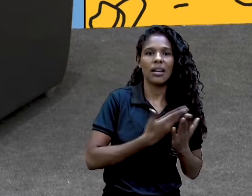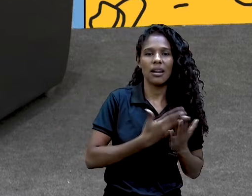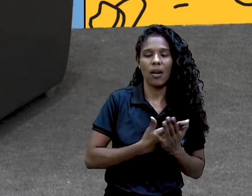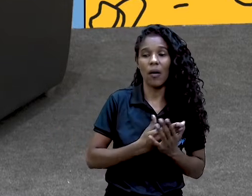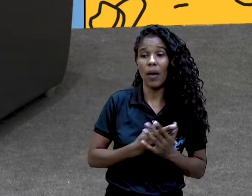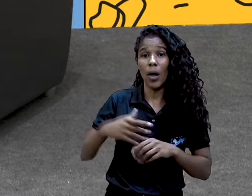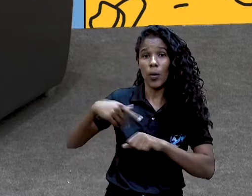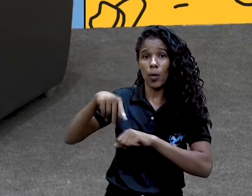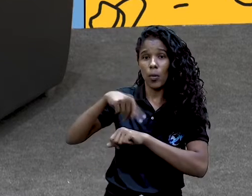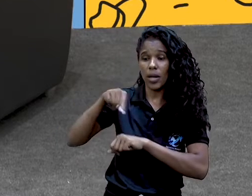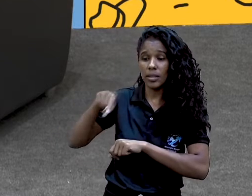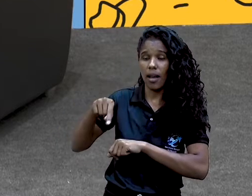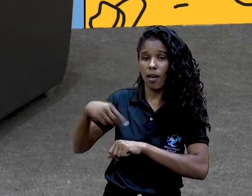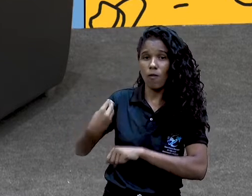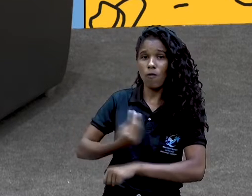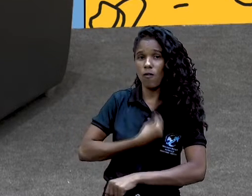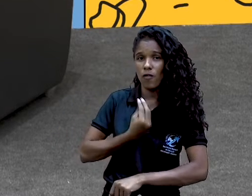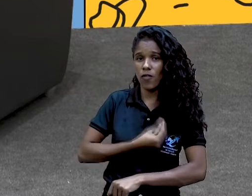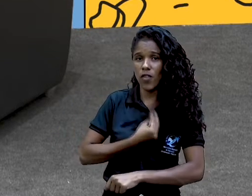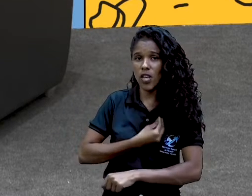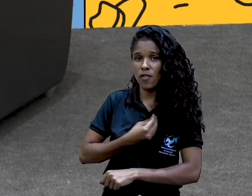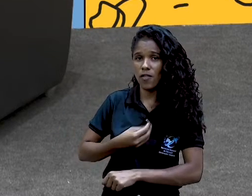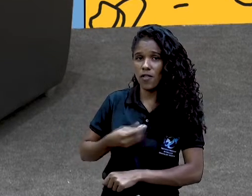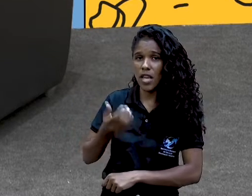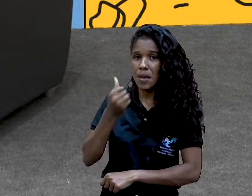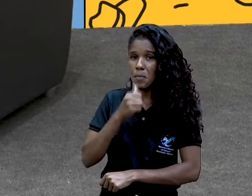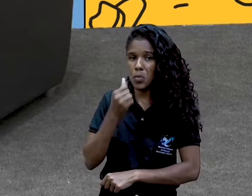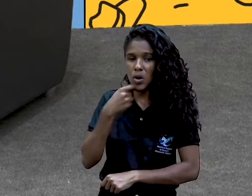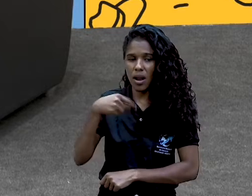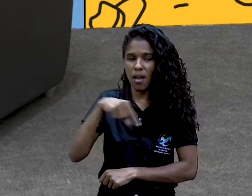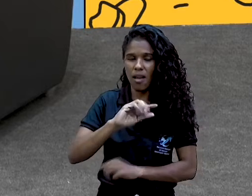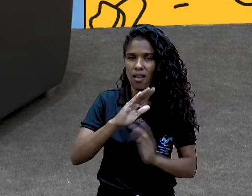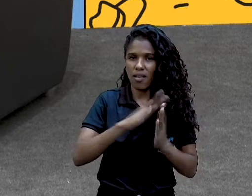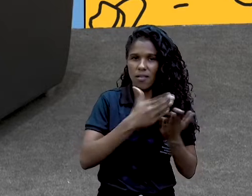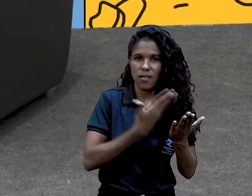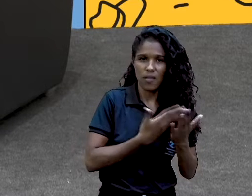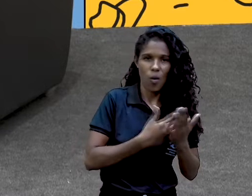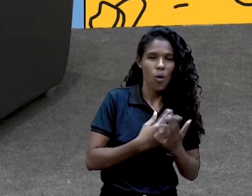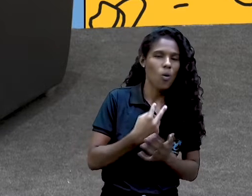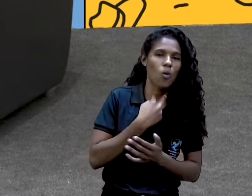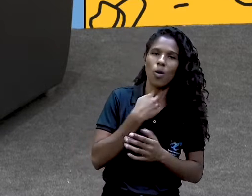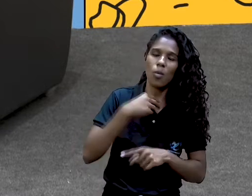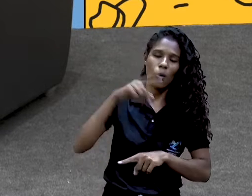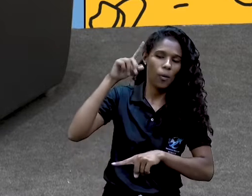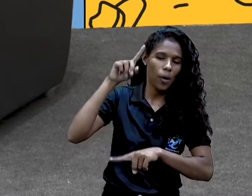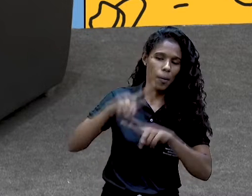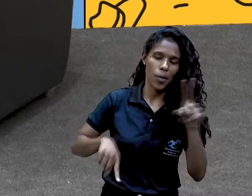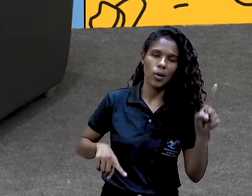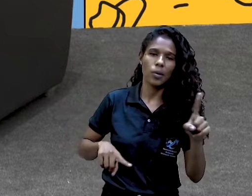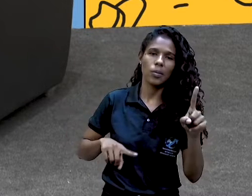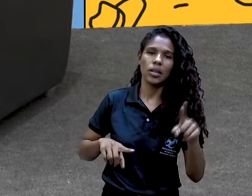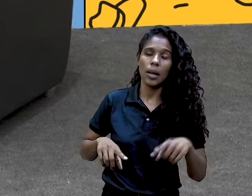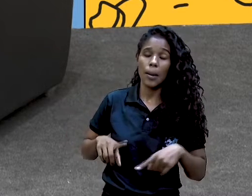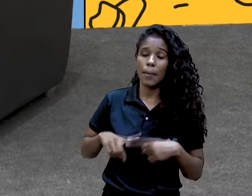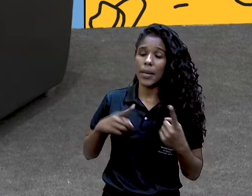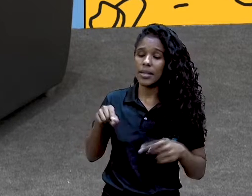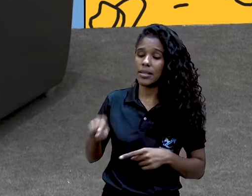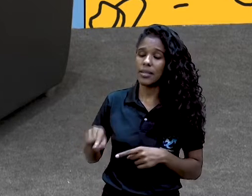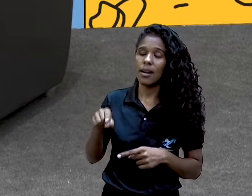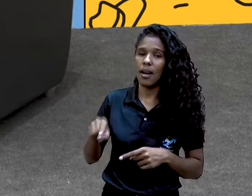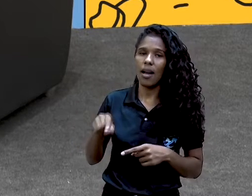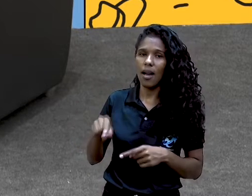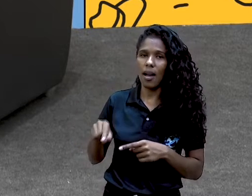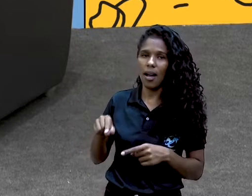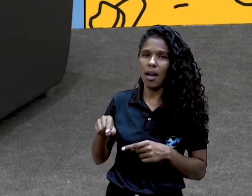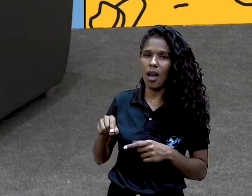Mesmo contra isso, o que ela fez? Ela foi lá, insistiu, teve apoio da família, teve apoio de quem estava próximo dela, mas mesmo assim ela sofreu